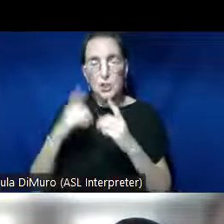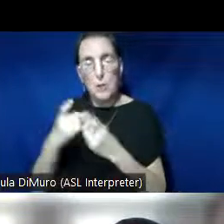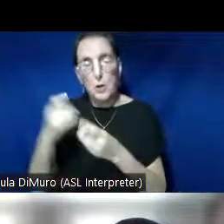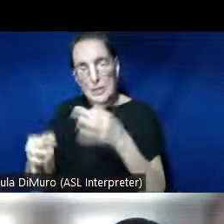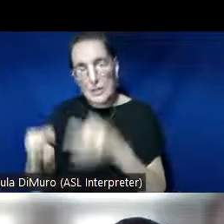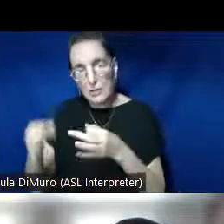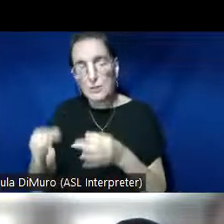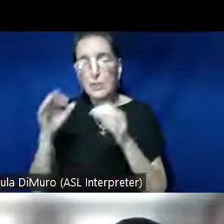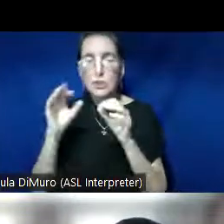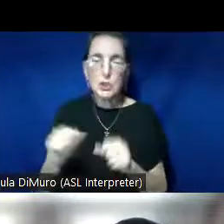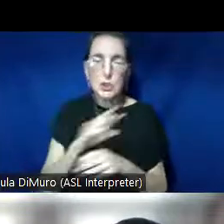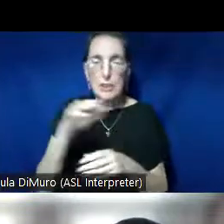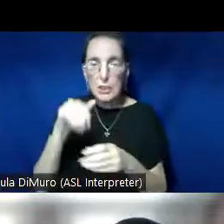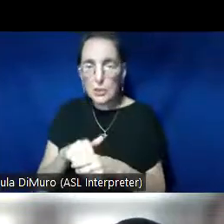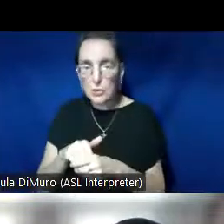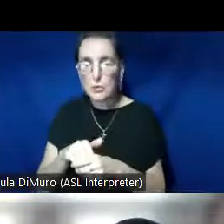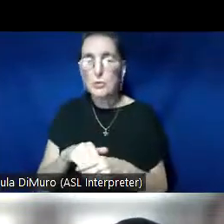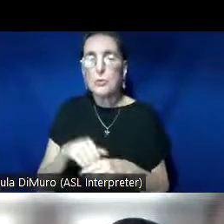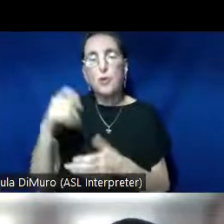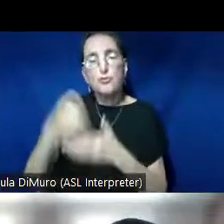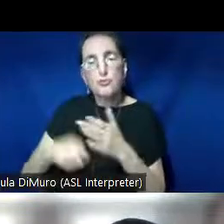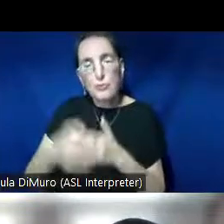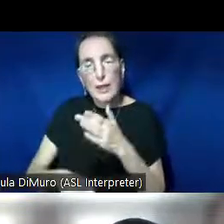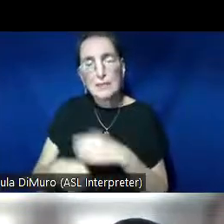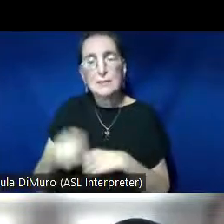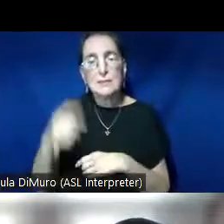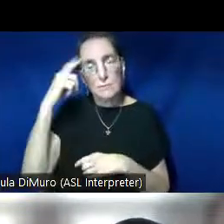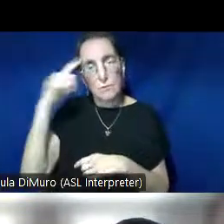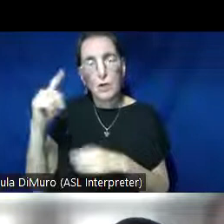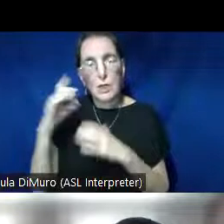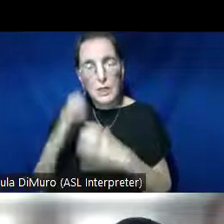estabelece uma equipa EJ e pontos de contato de EJ